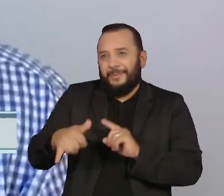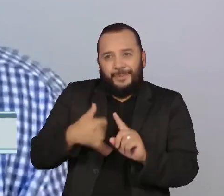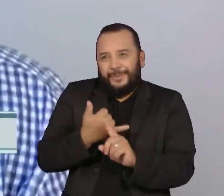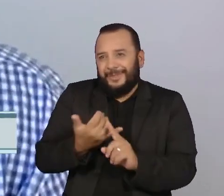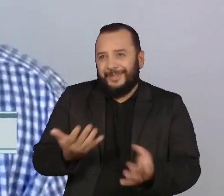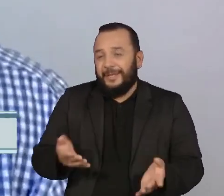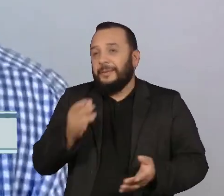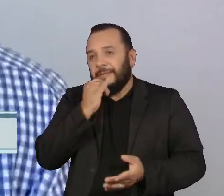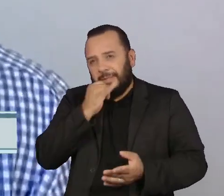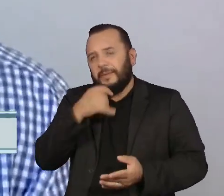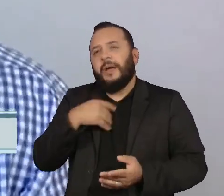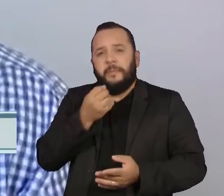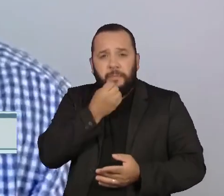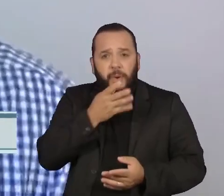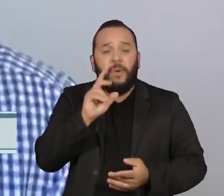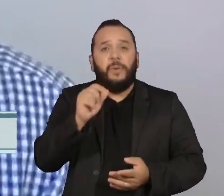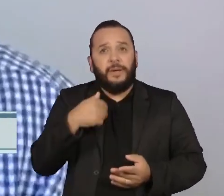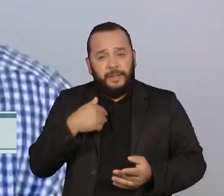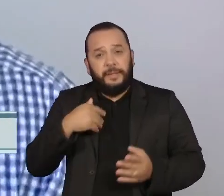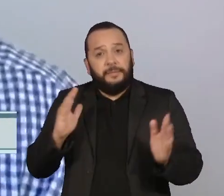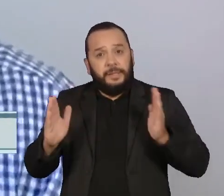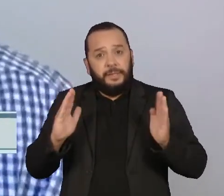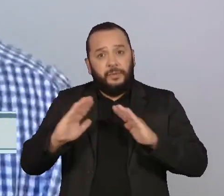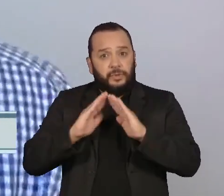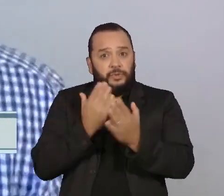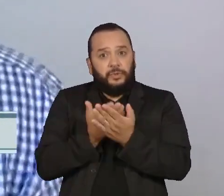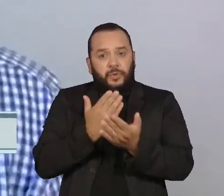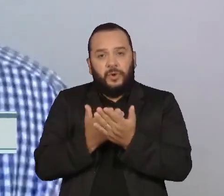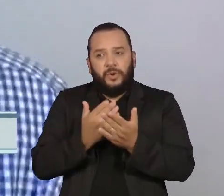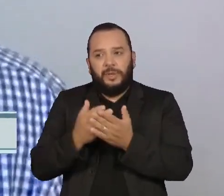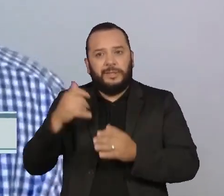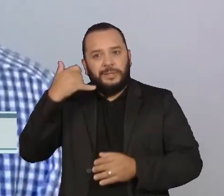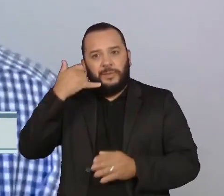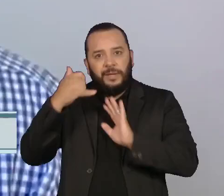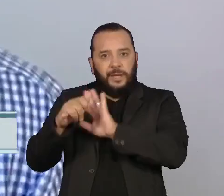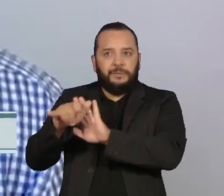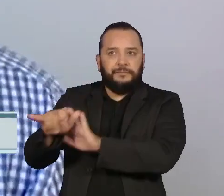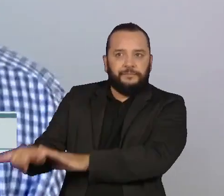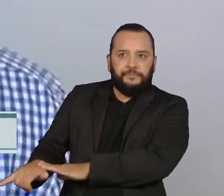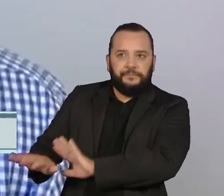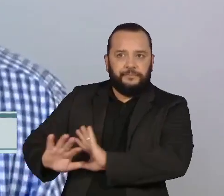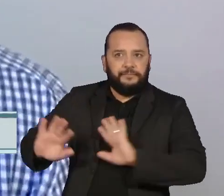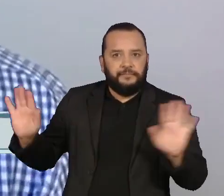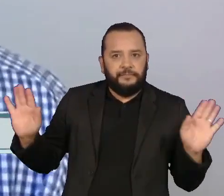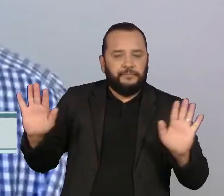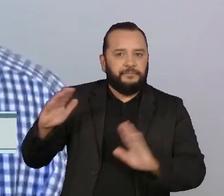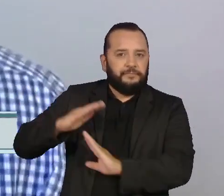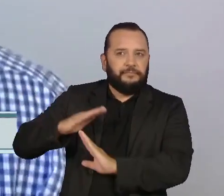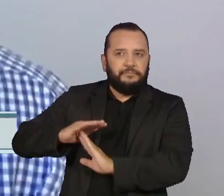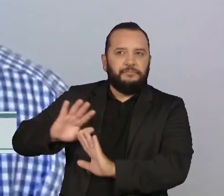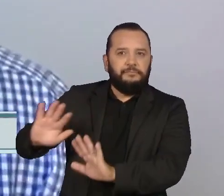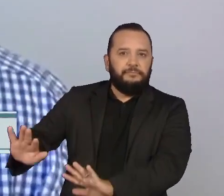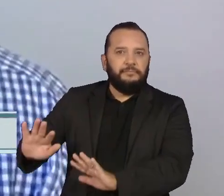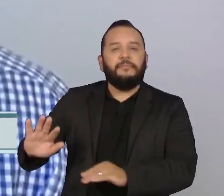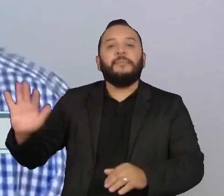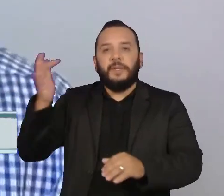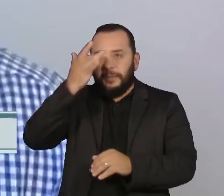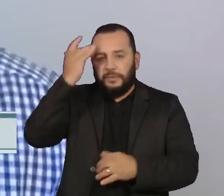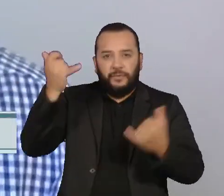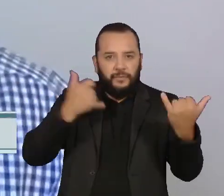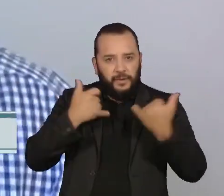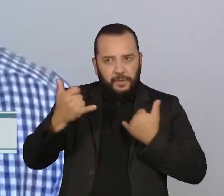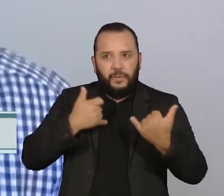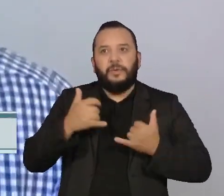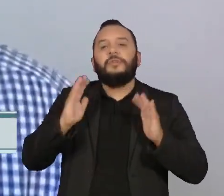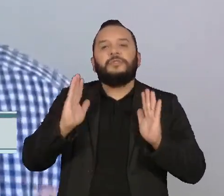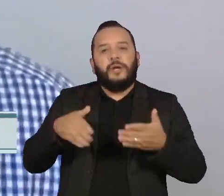muito benéfico o fato deles ficarem esse período escolar sem utilizarem o celular. Eu já tenho ouvido de vários educadores a